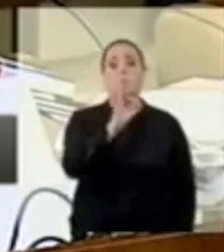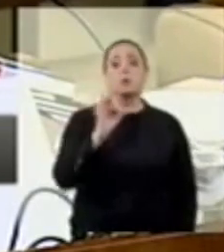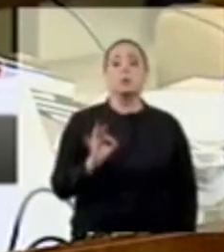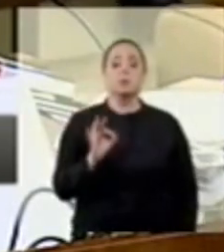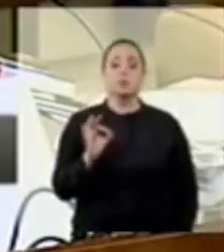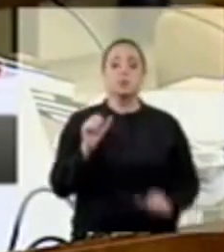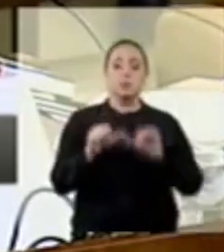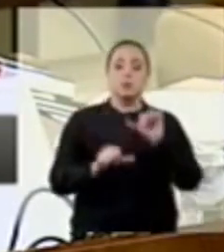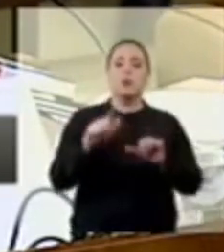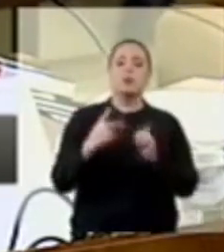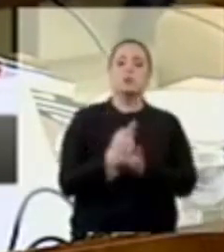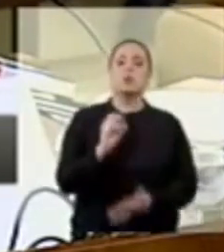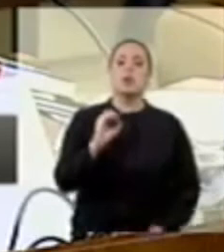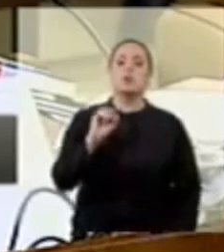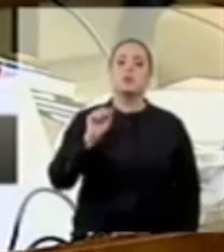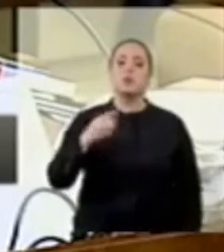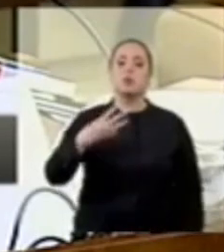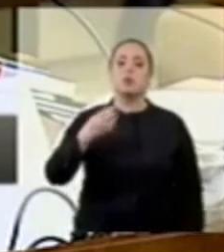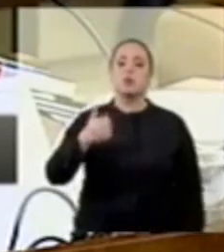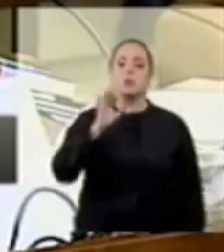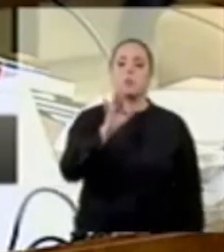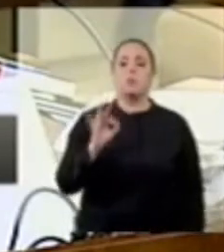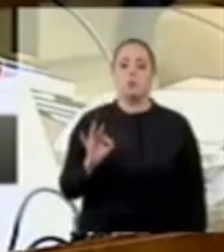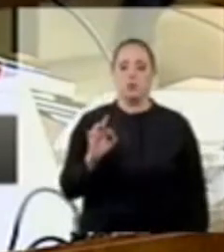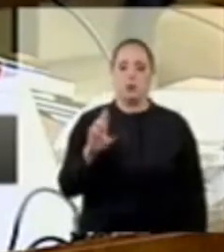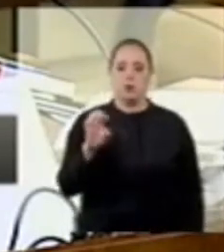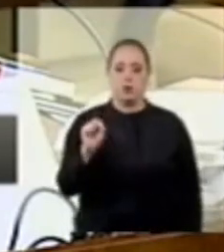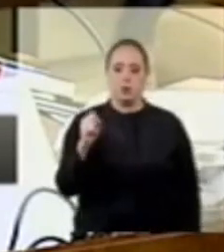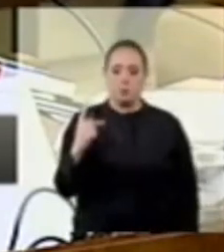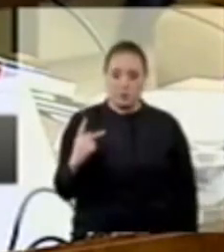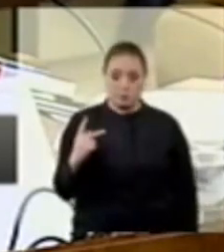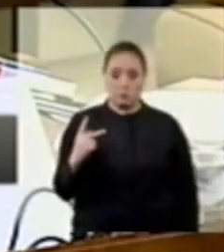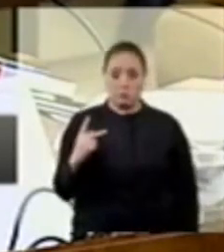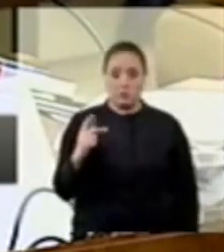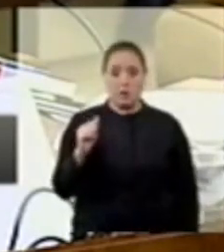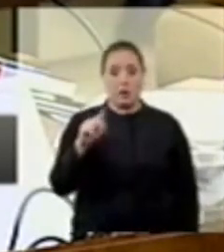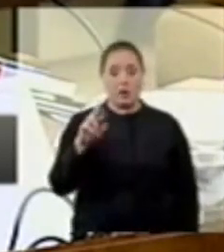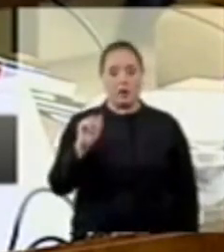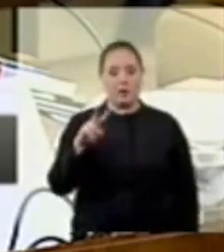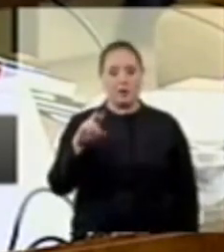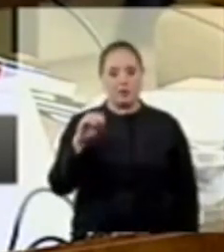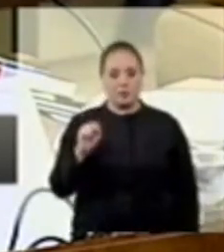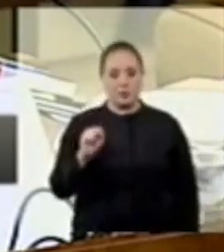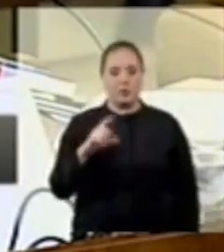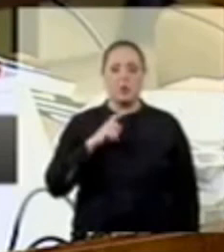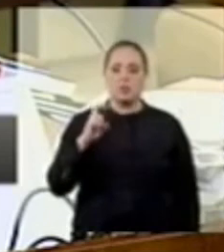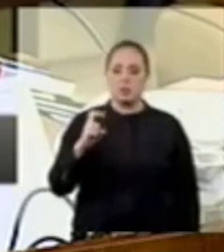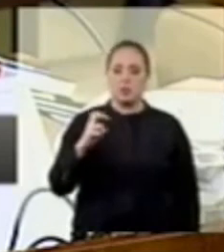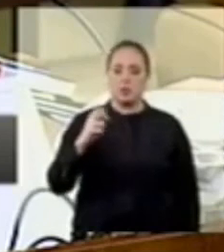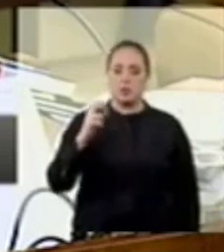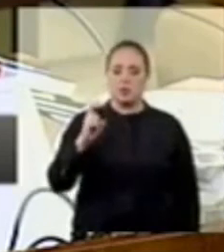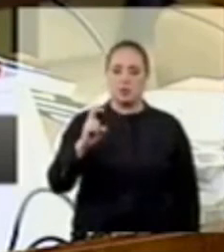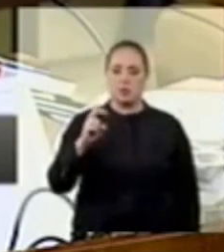reforma foi 0,31 por cento em recursos especiais e agravos em 52 mil